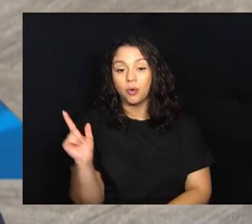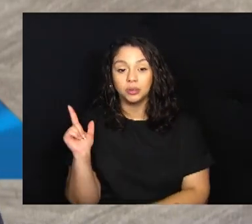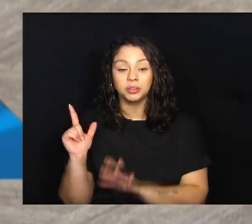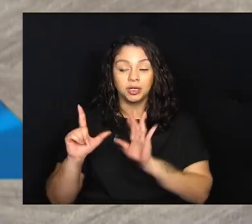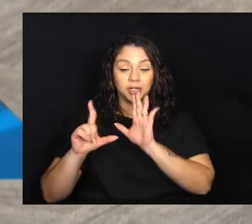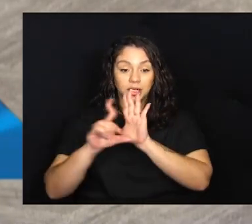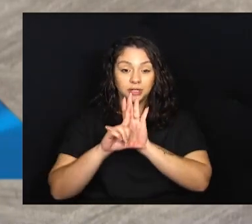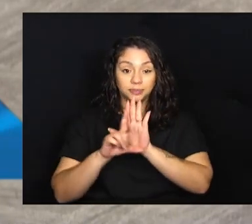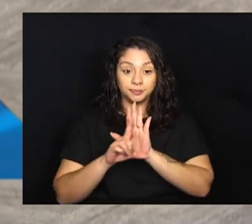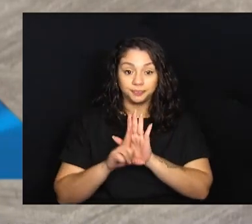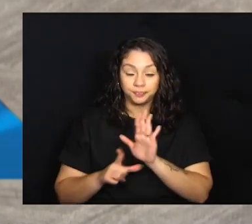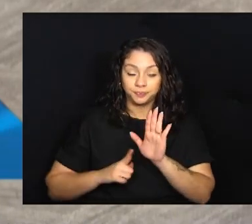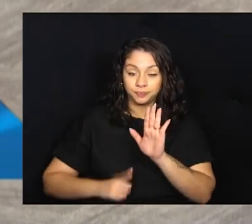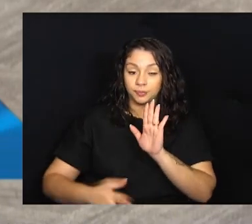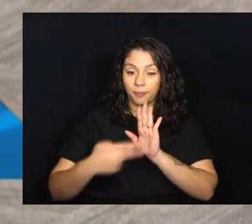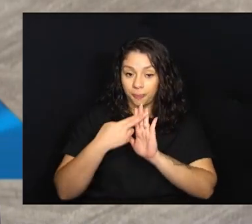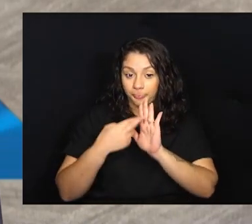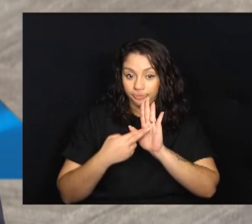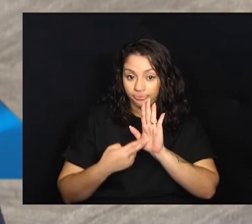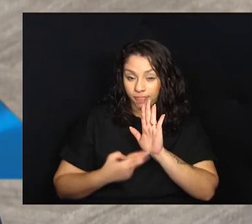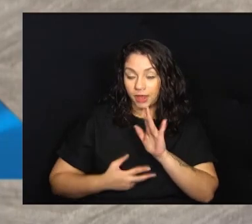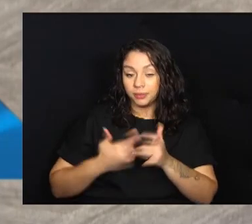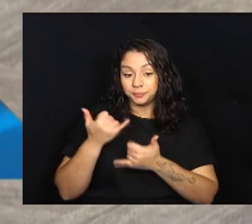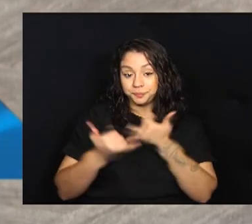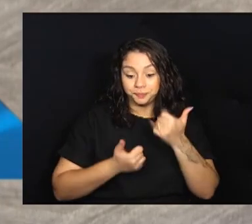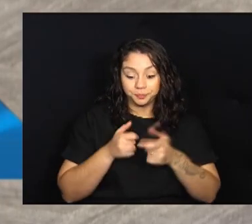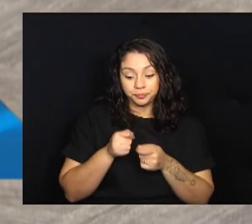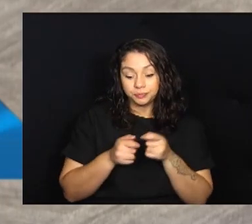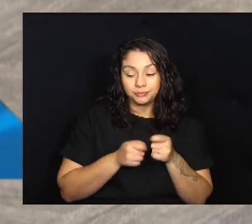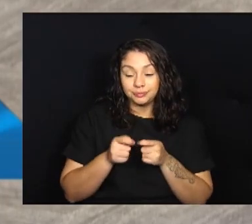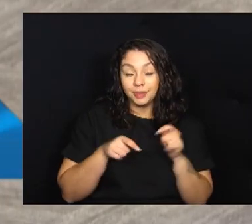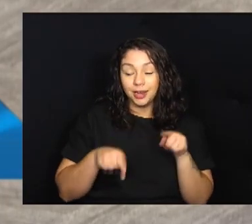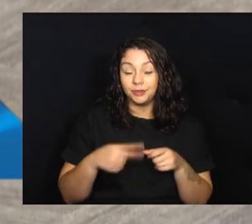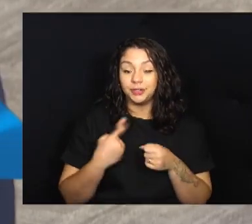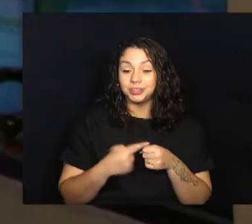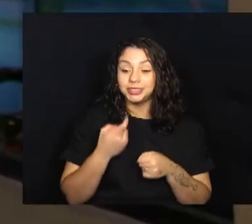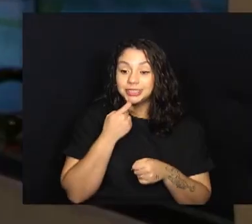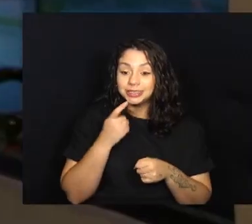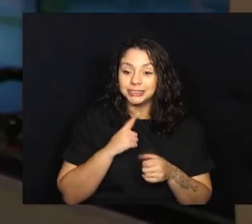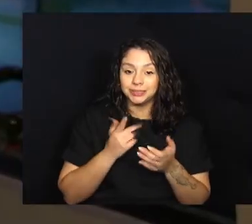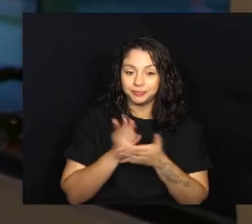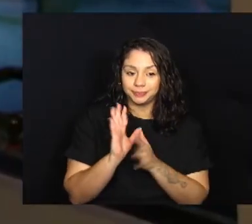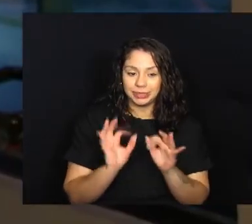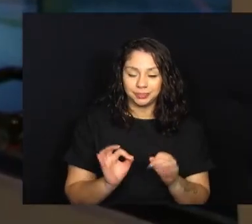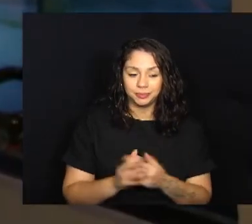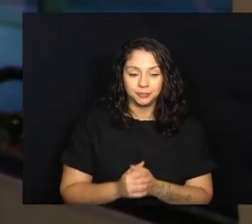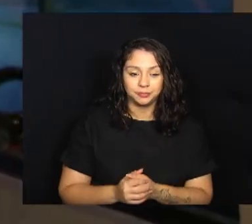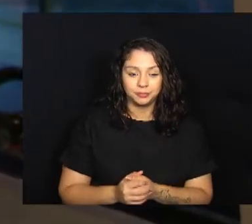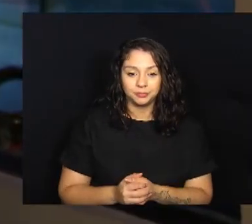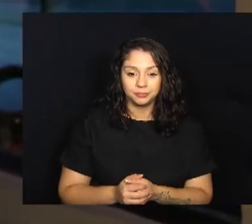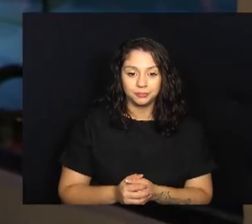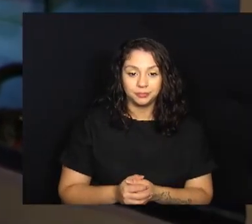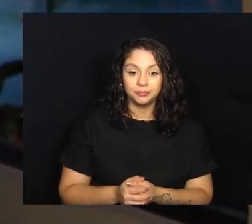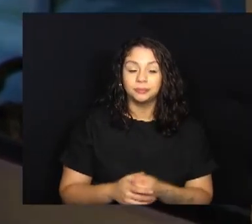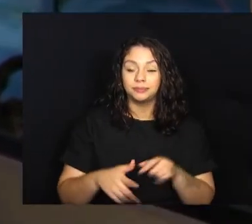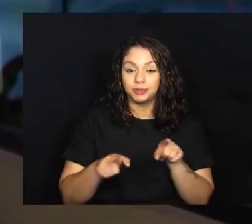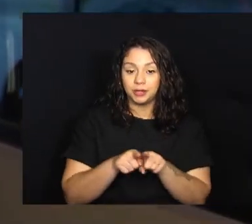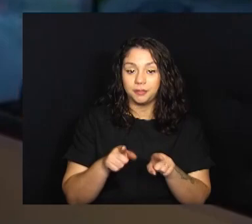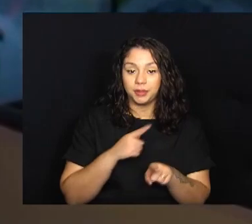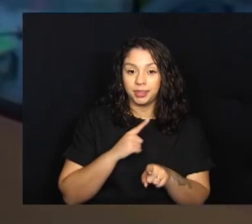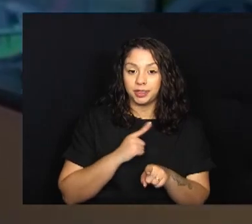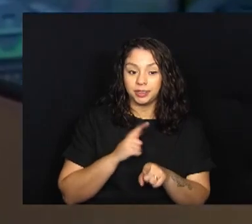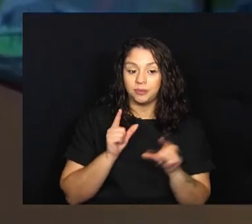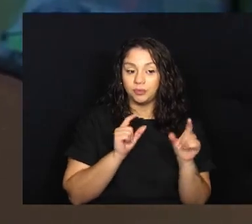legislações para regulamentar os jogos do município de Campinas sejam efetivadas. Ainda ficou determinada a realização